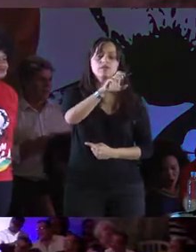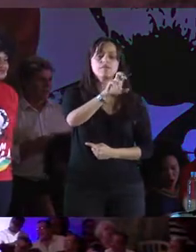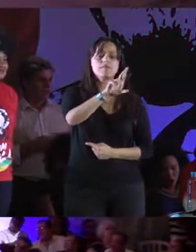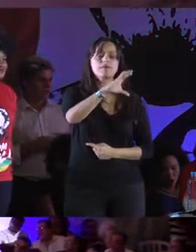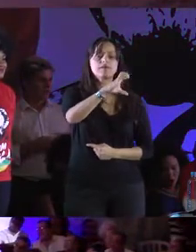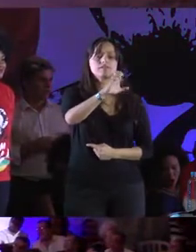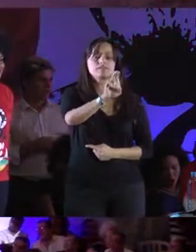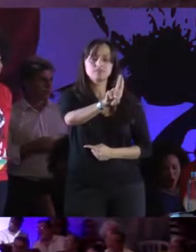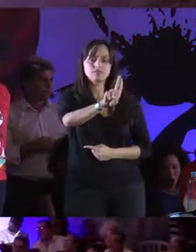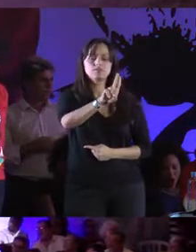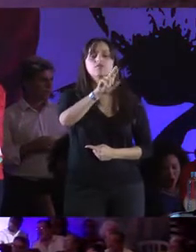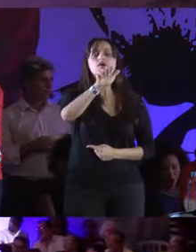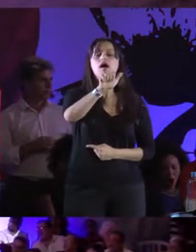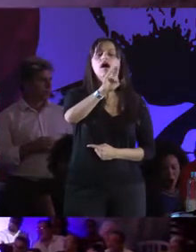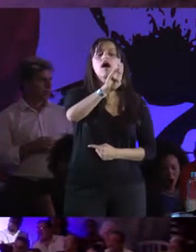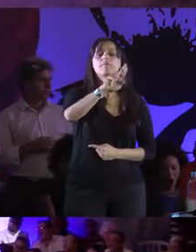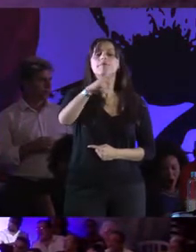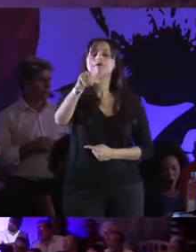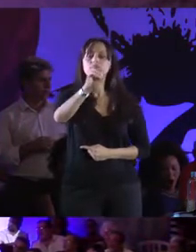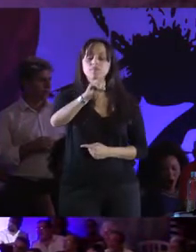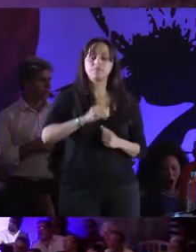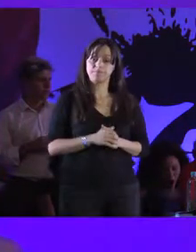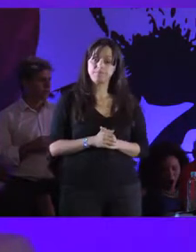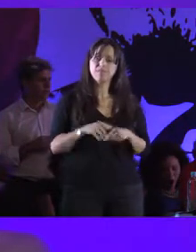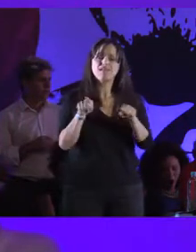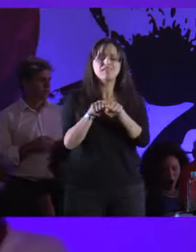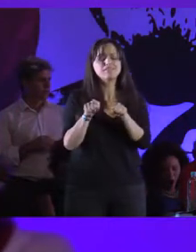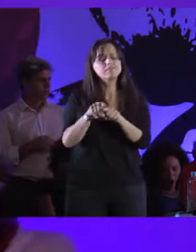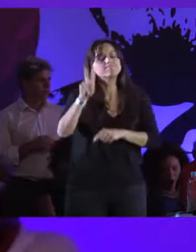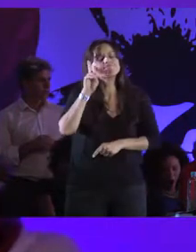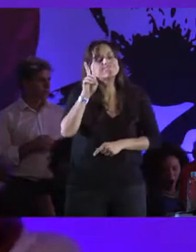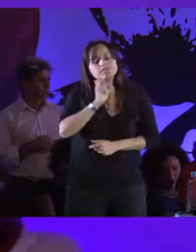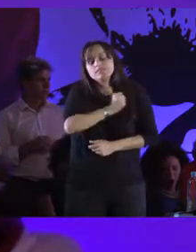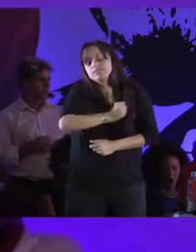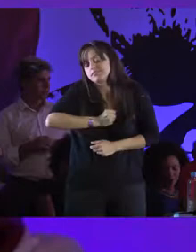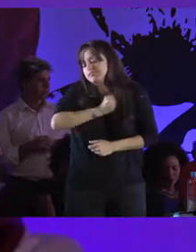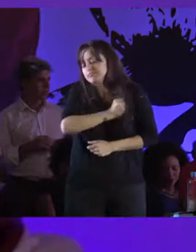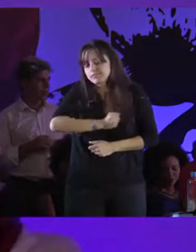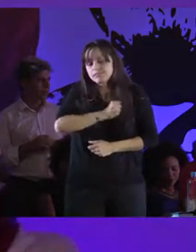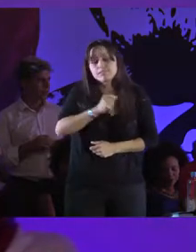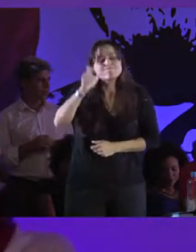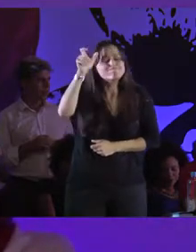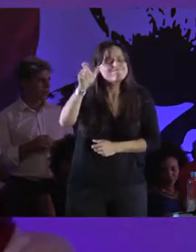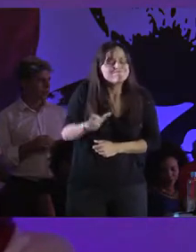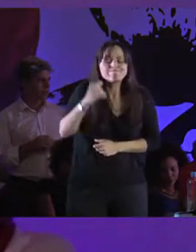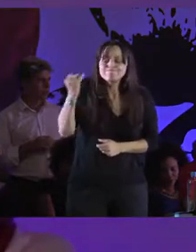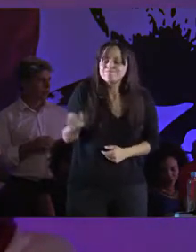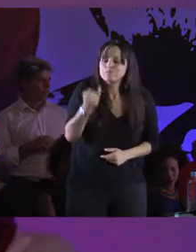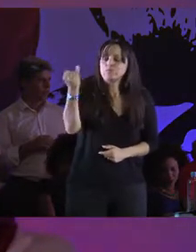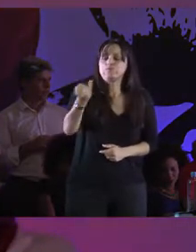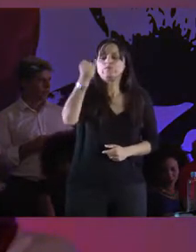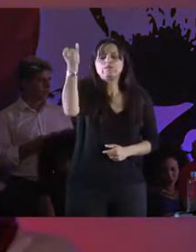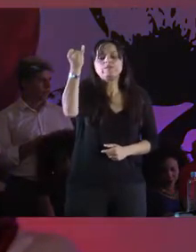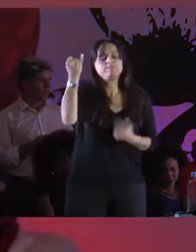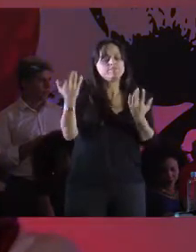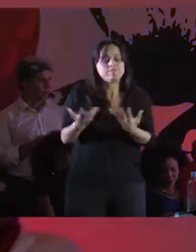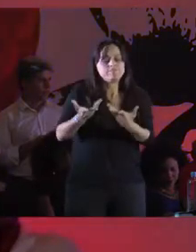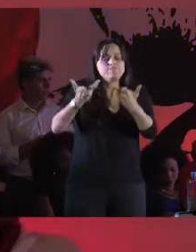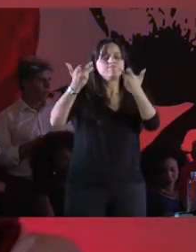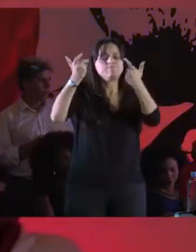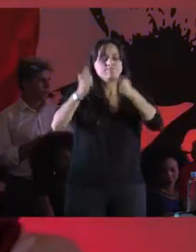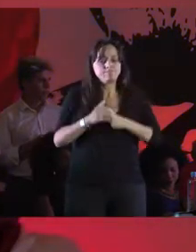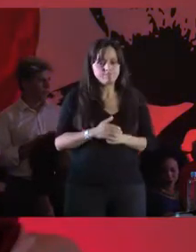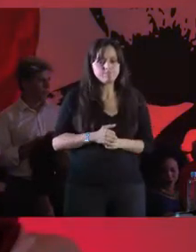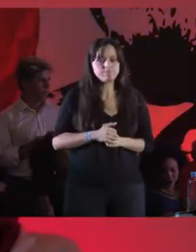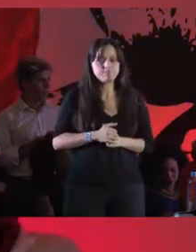do nosso querido e saudoso, uma das figuras mais incríveis que eu conheci, o nosso